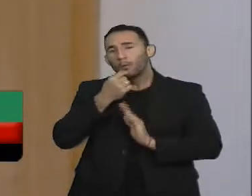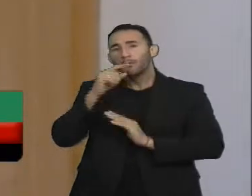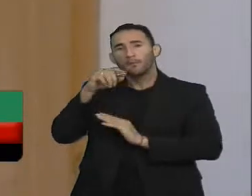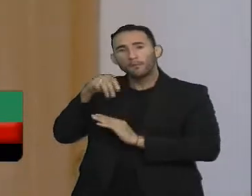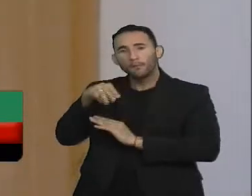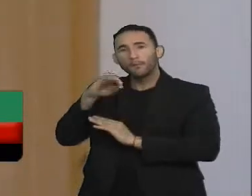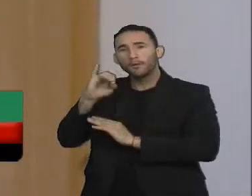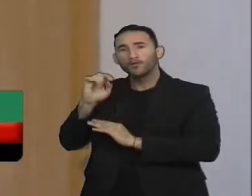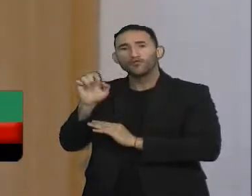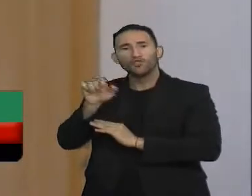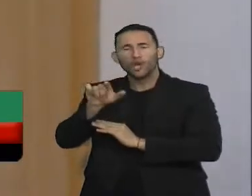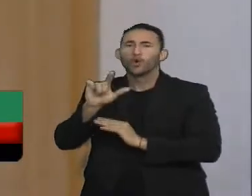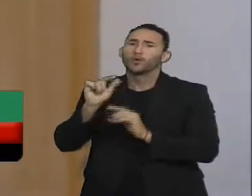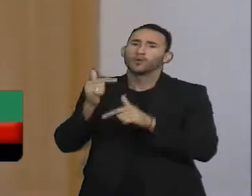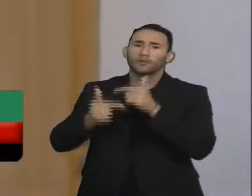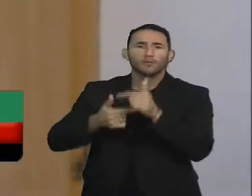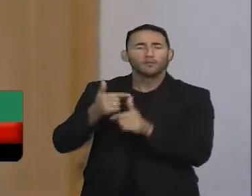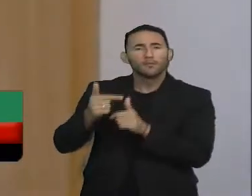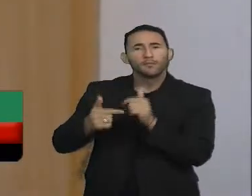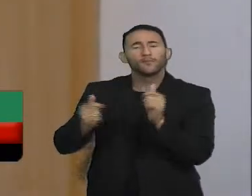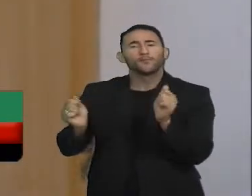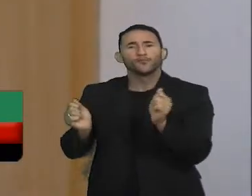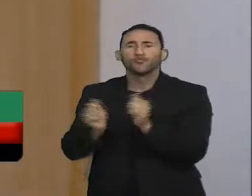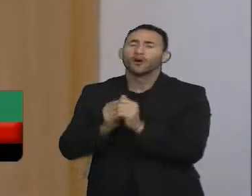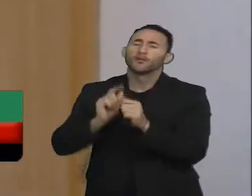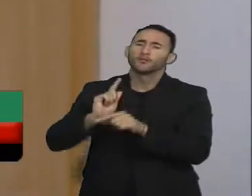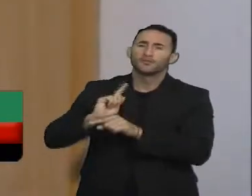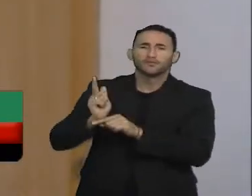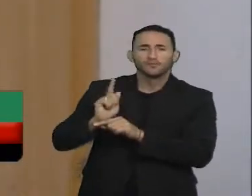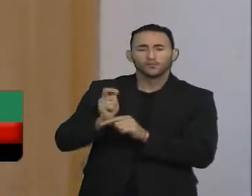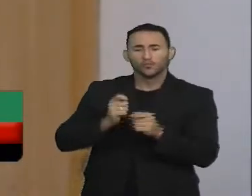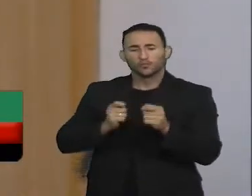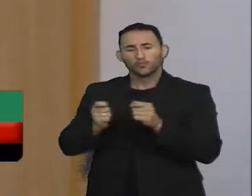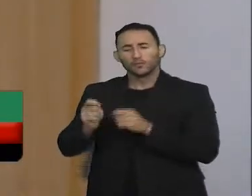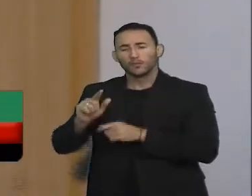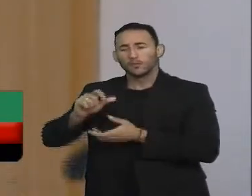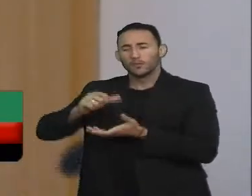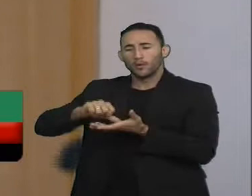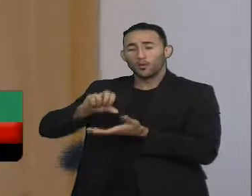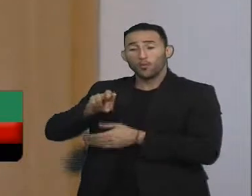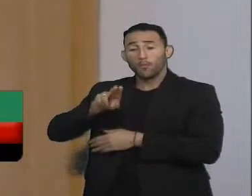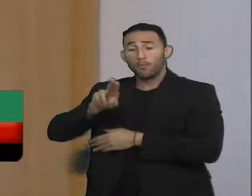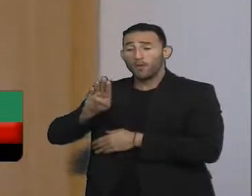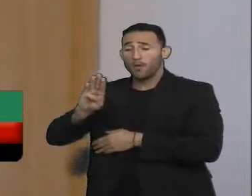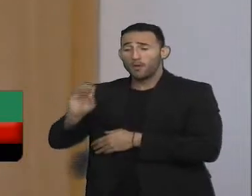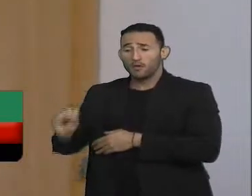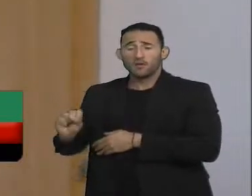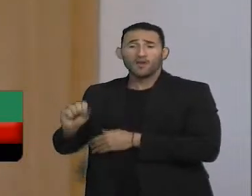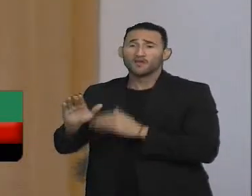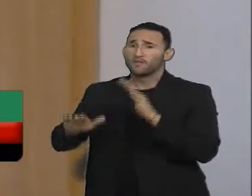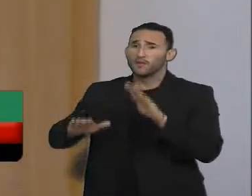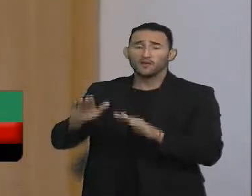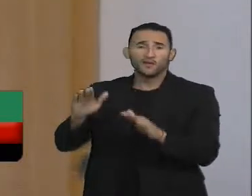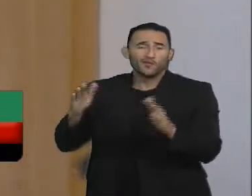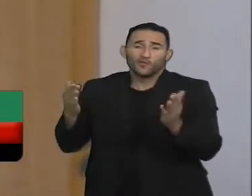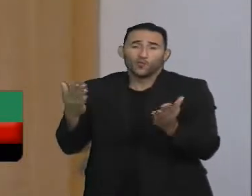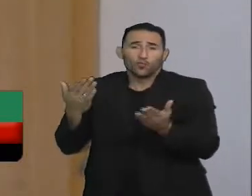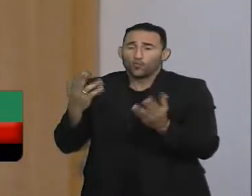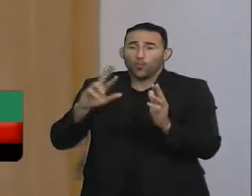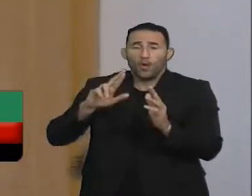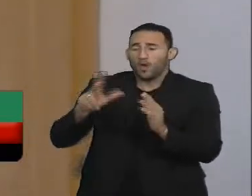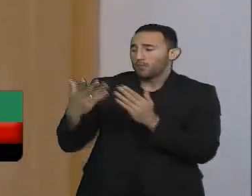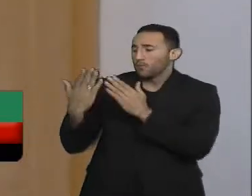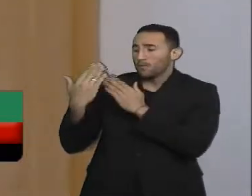anos esteve aí na gestão da UBS, sabe o que é isso, e muitas vezes não depende de vocês um exame. A gente sabe